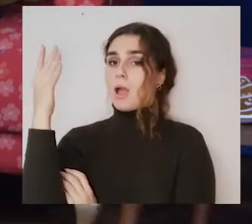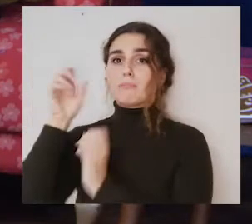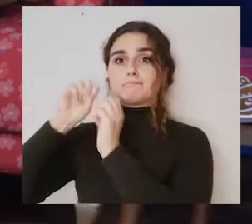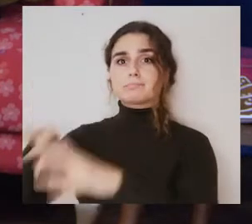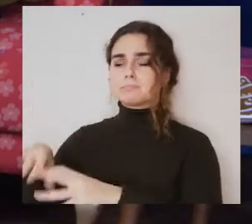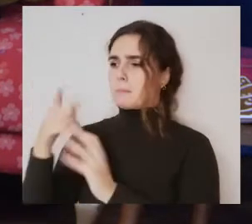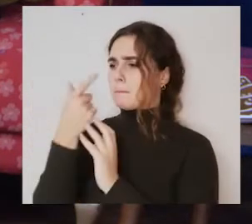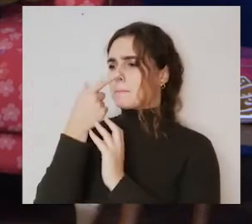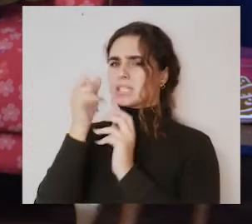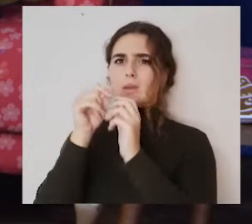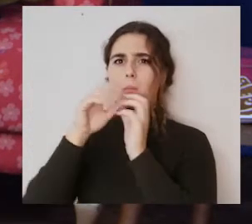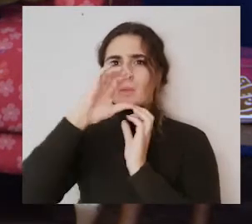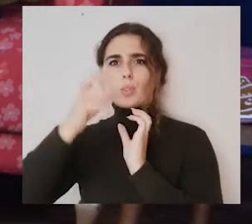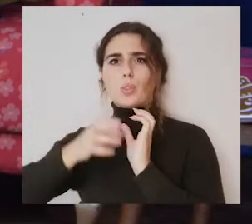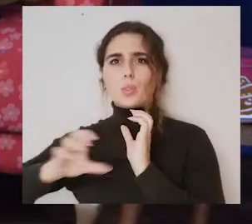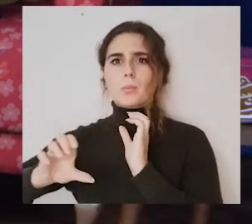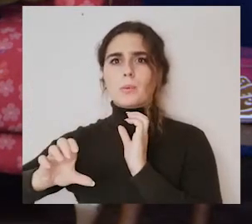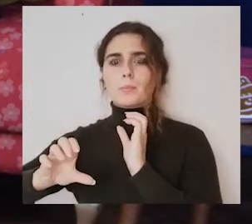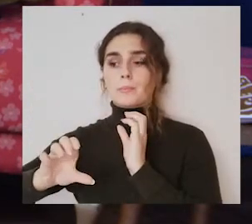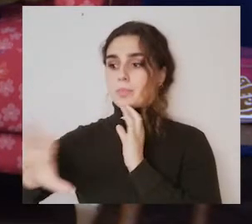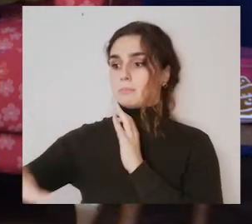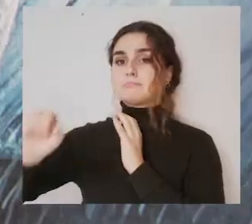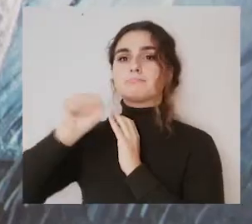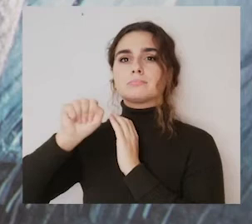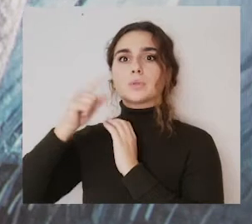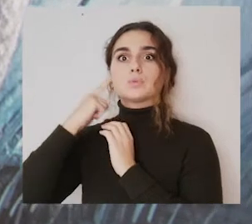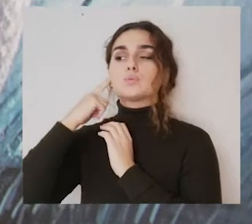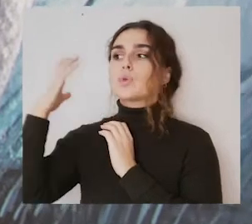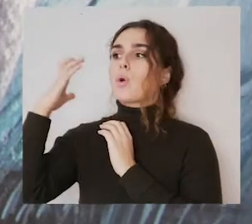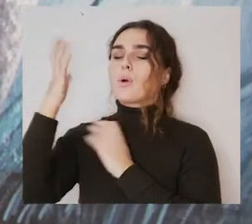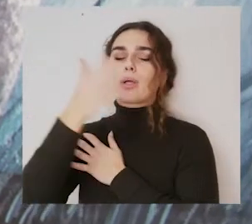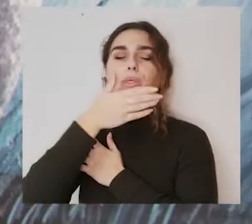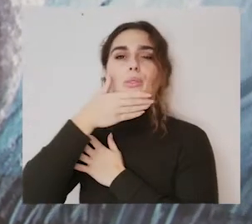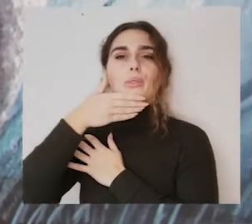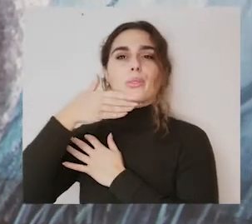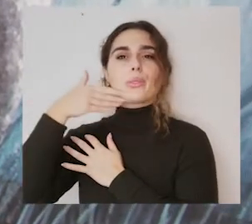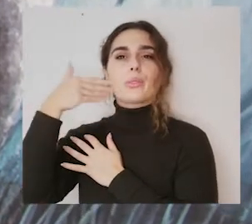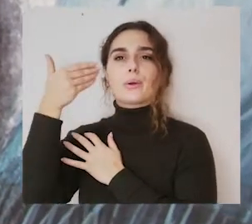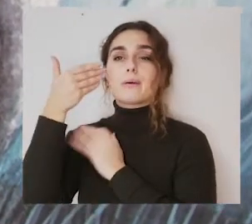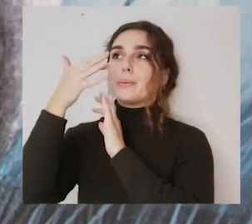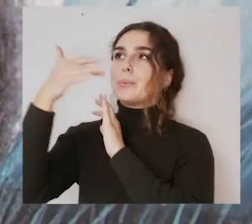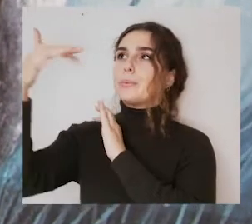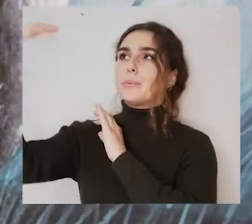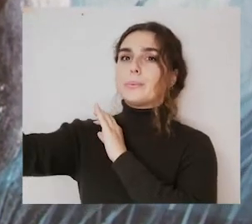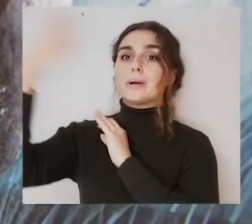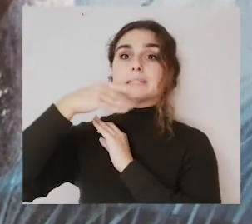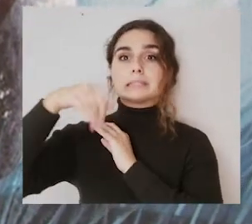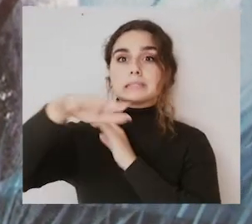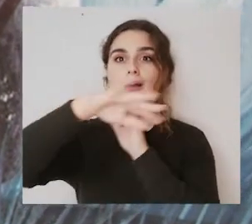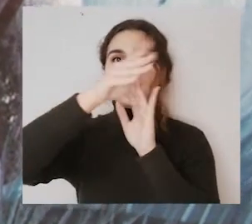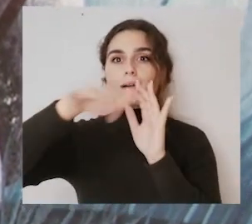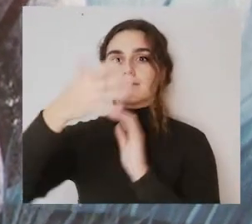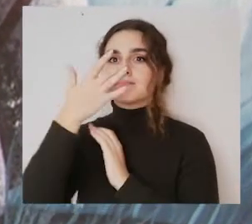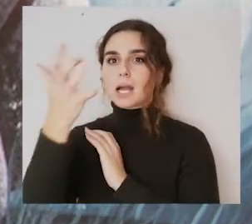com uma pequena tromba de elefante. Ele pegou nela e uns sons soaram suaves pela savana fora. A